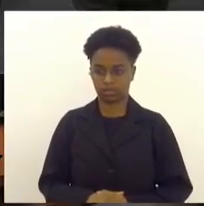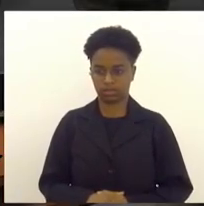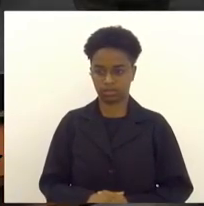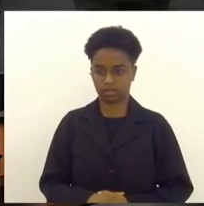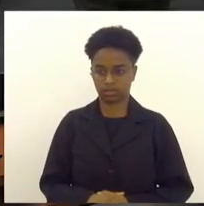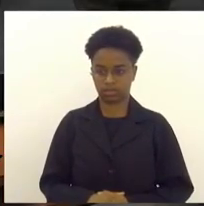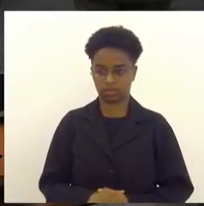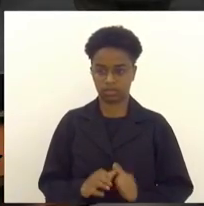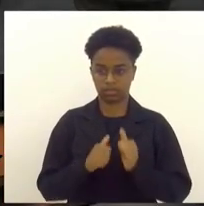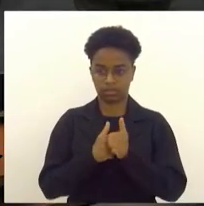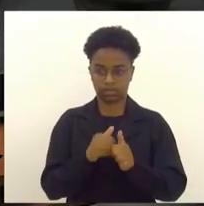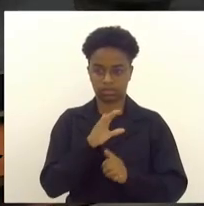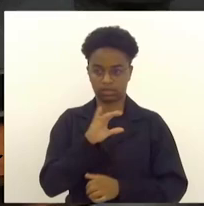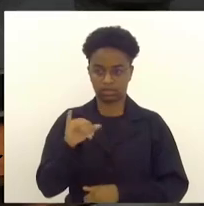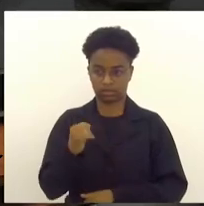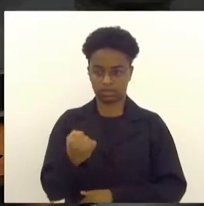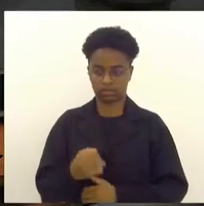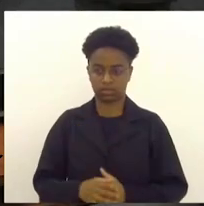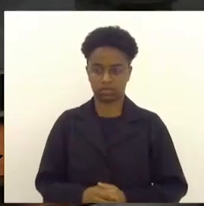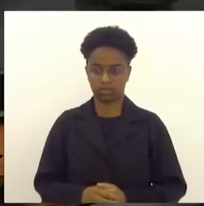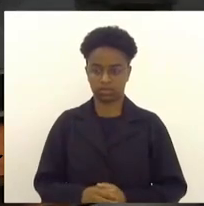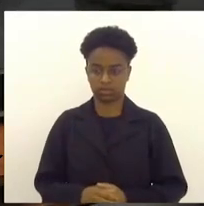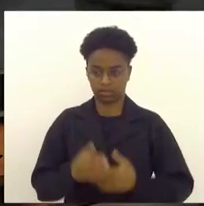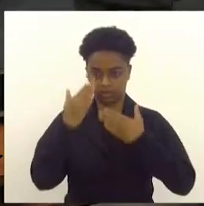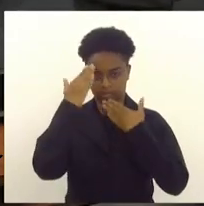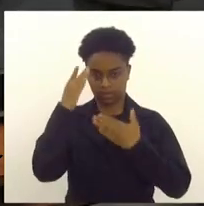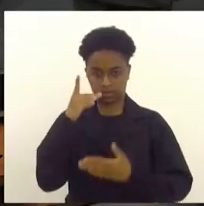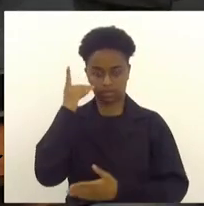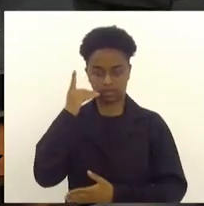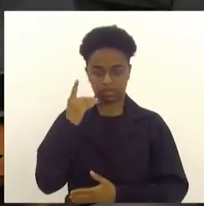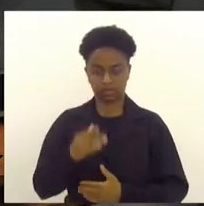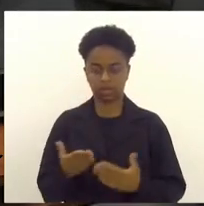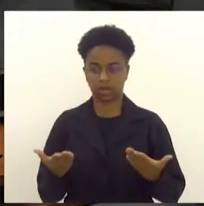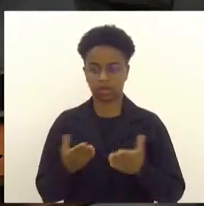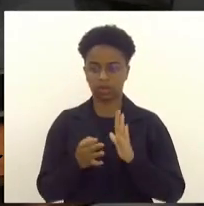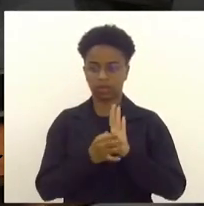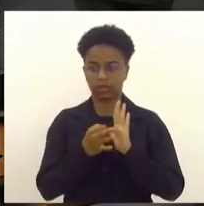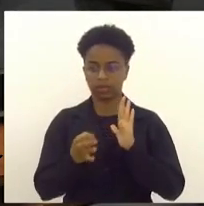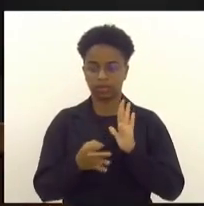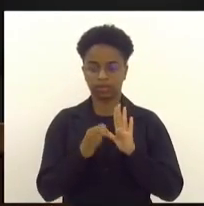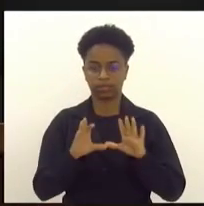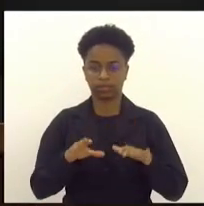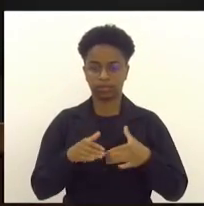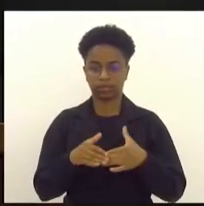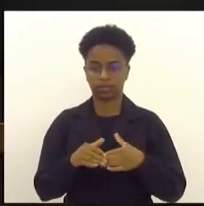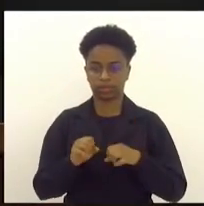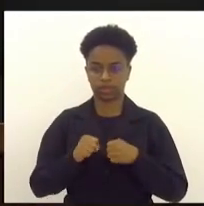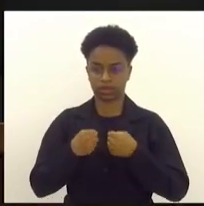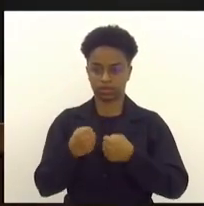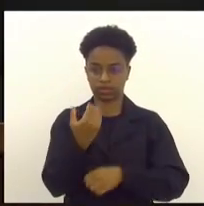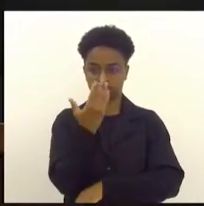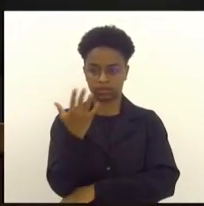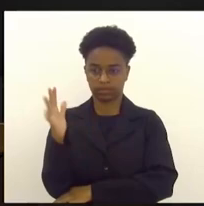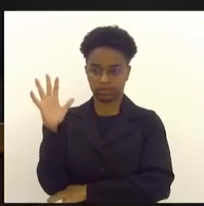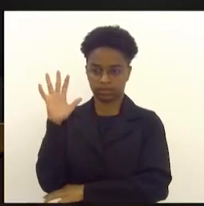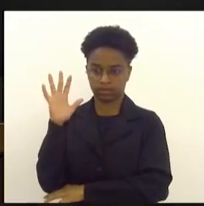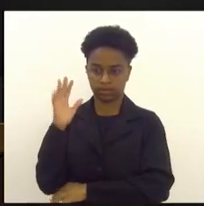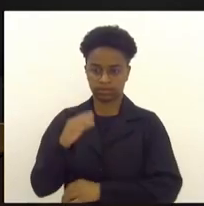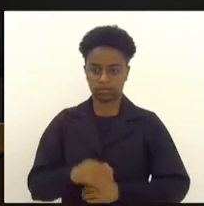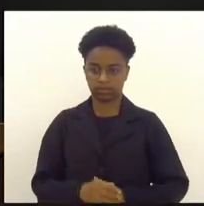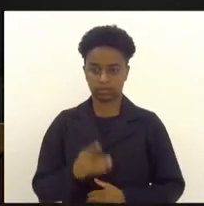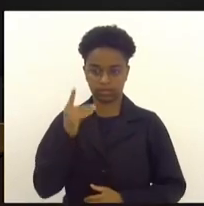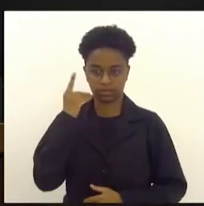acompanha ccj Presidente Obrigado Deputado para emitir parecer pela comissão de Defesa do meio ambiente